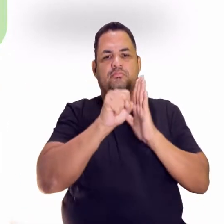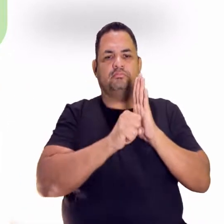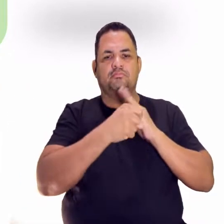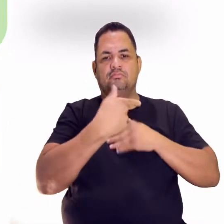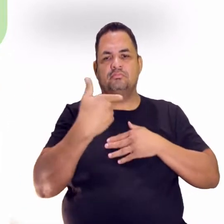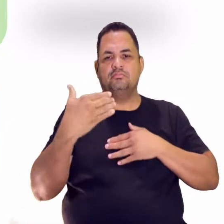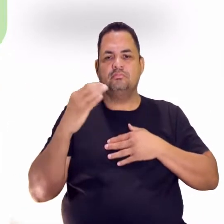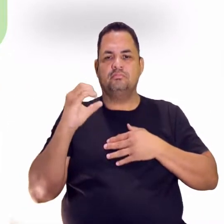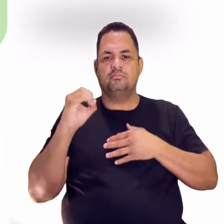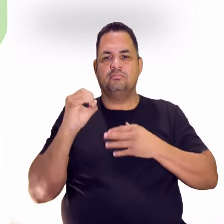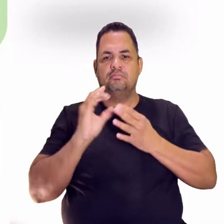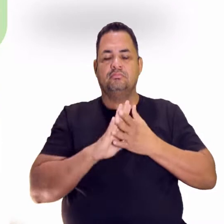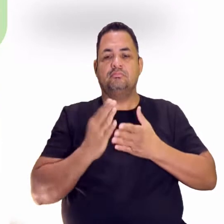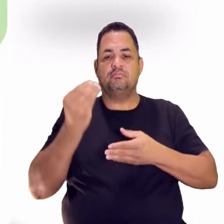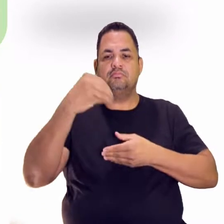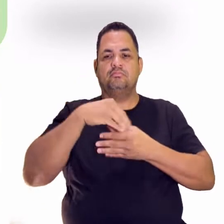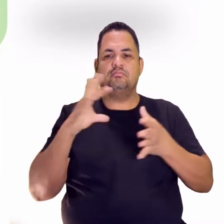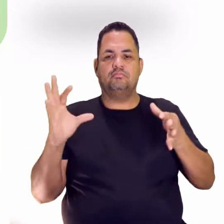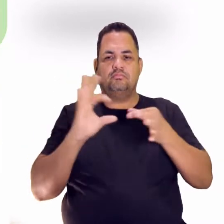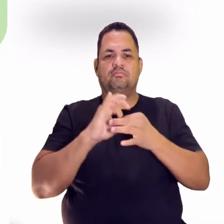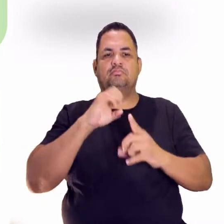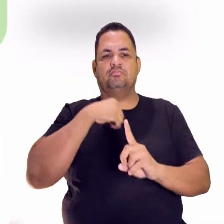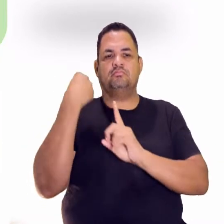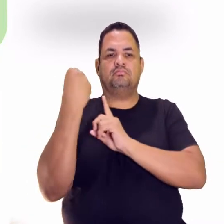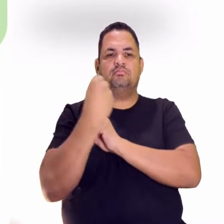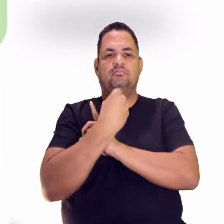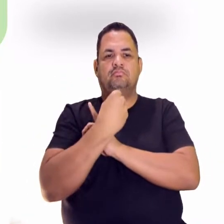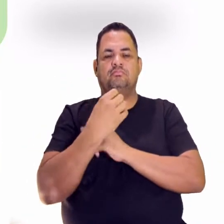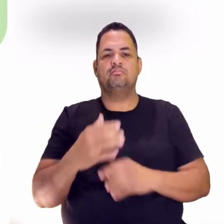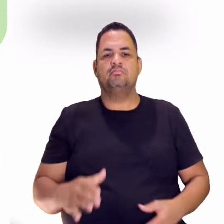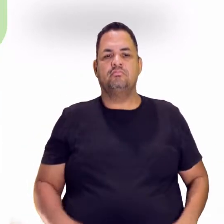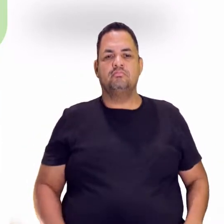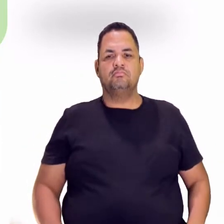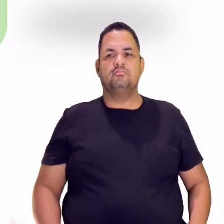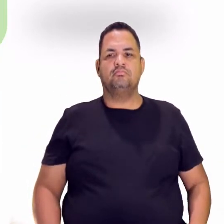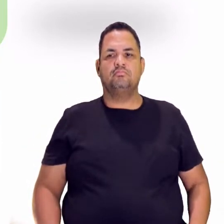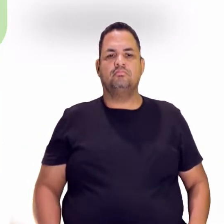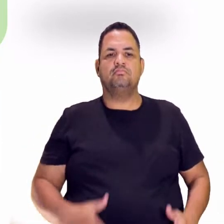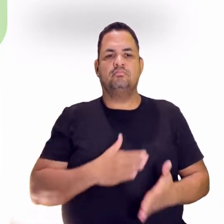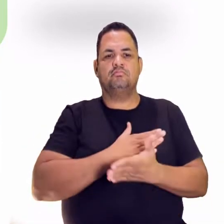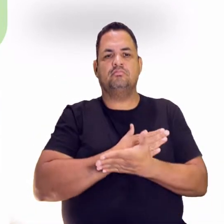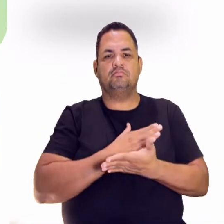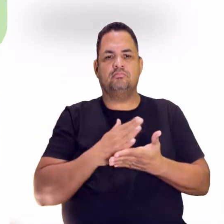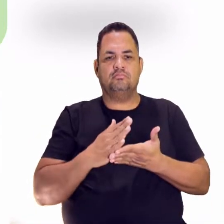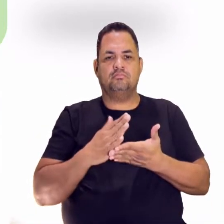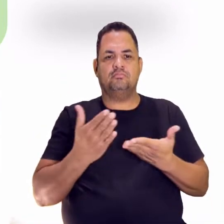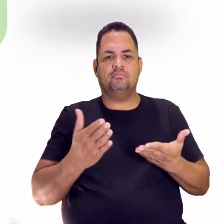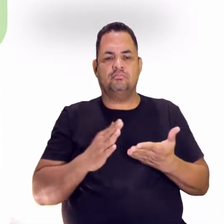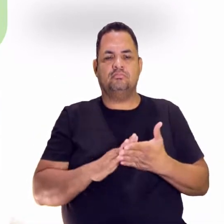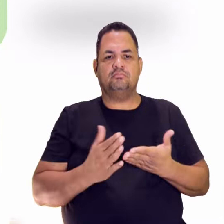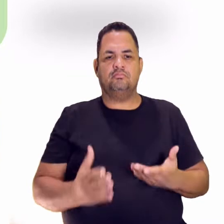XX, nesse contexto social, que iniciaram